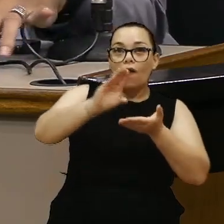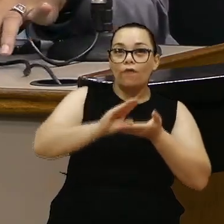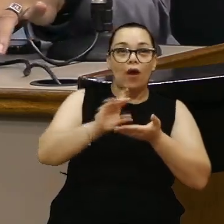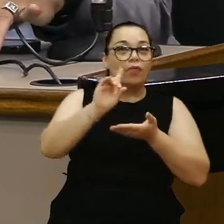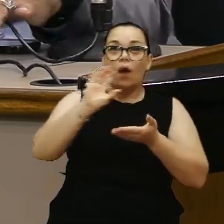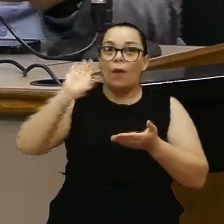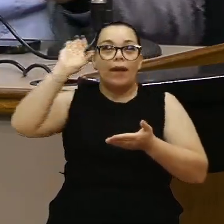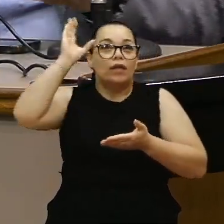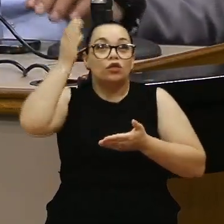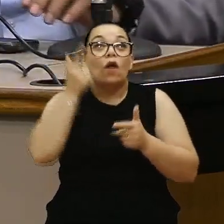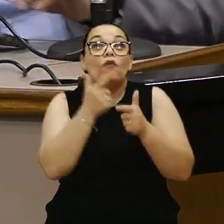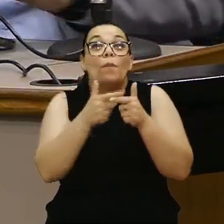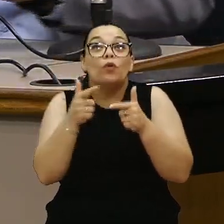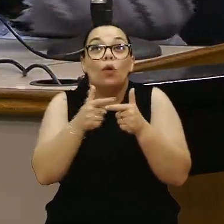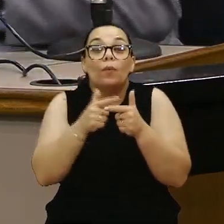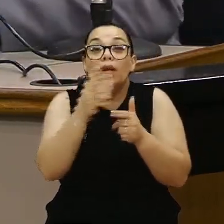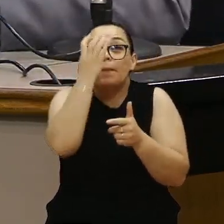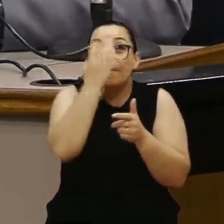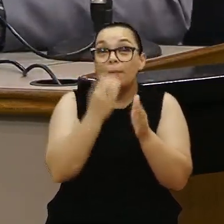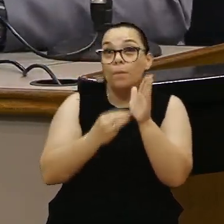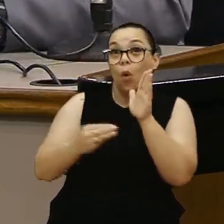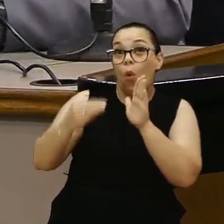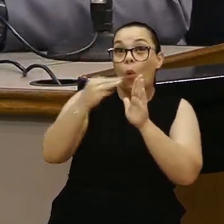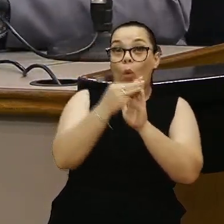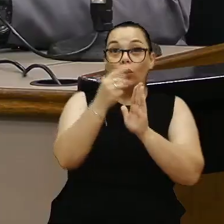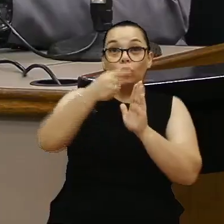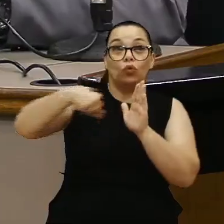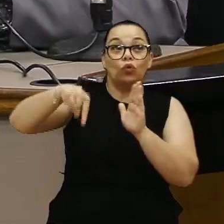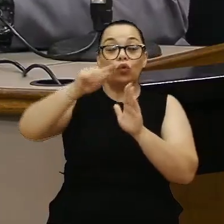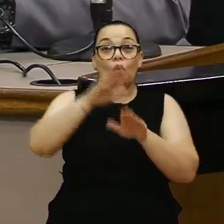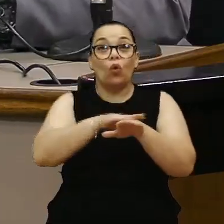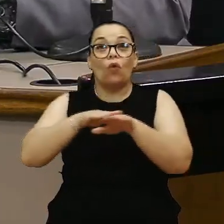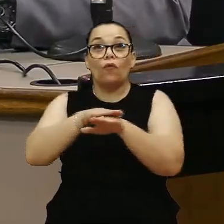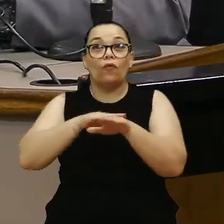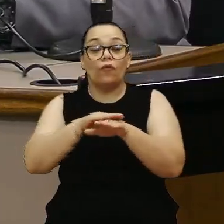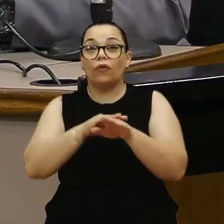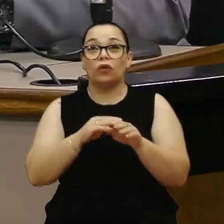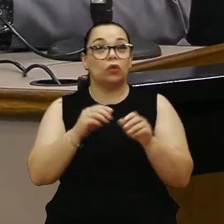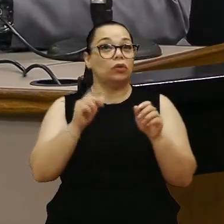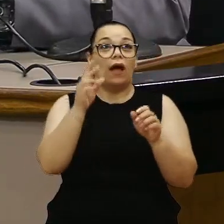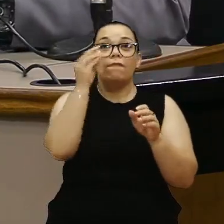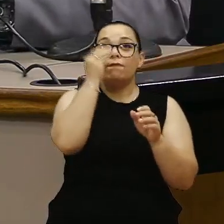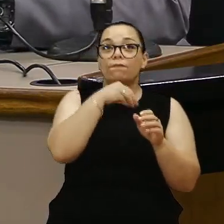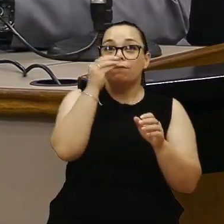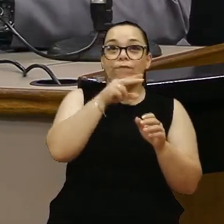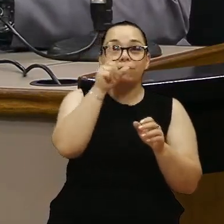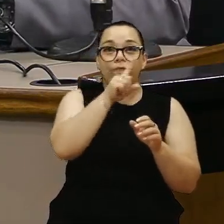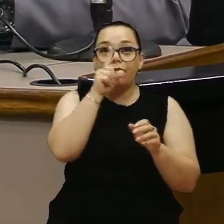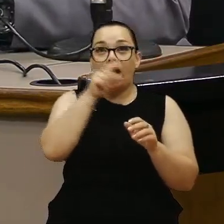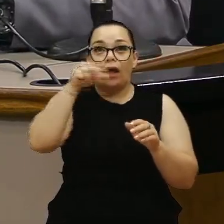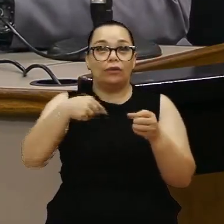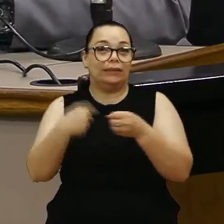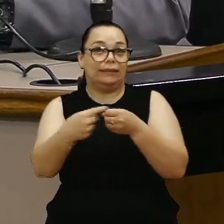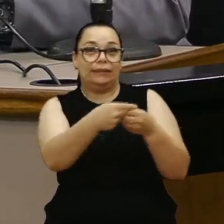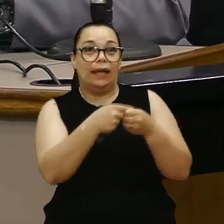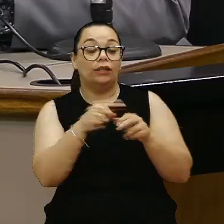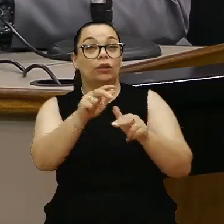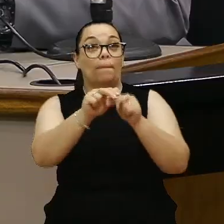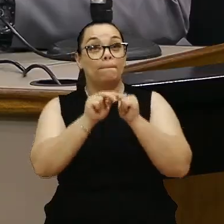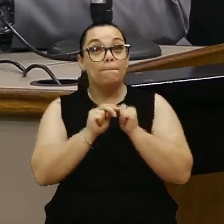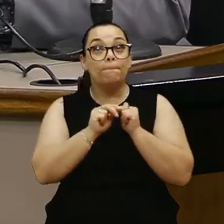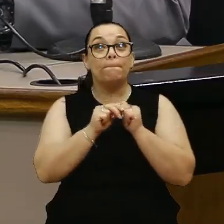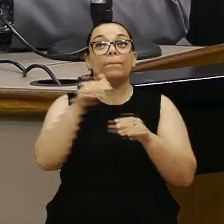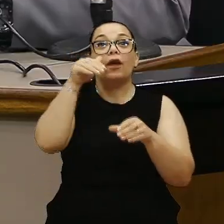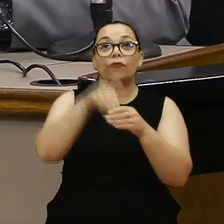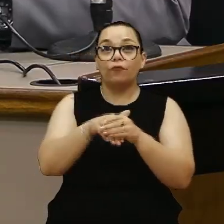não resolve realmente o modelo, que é o que a gente fala, que está ineficaz na nossa cidade. Então, por isso, eu